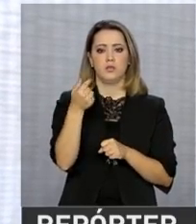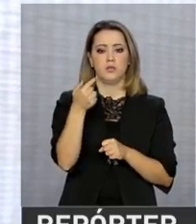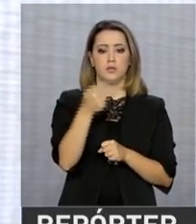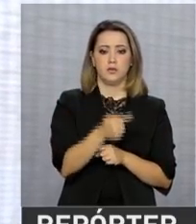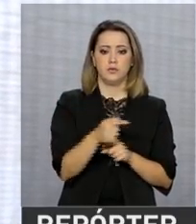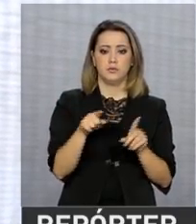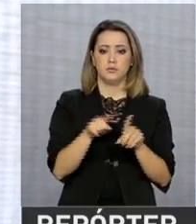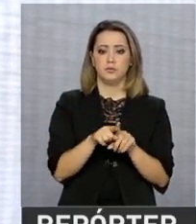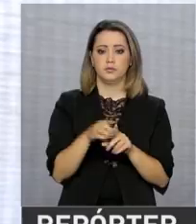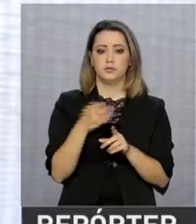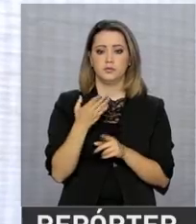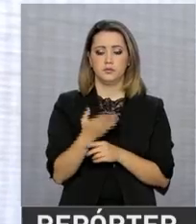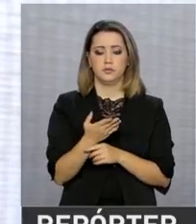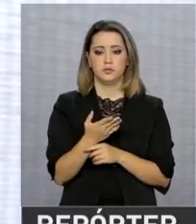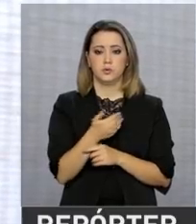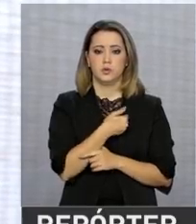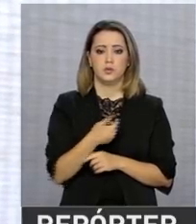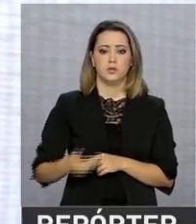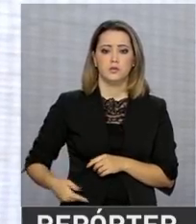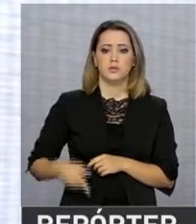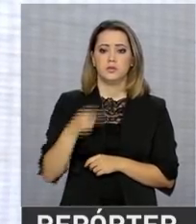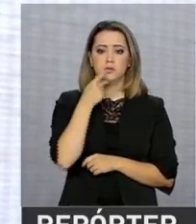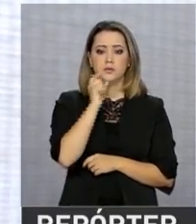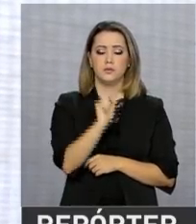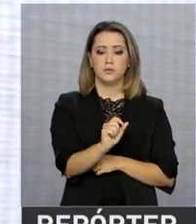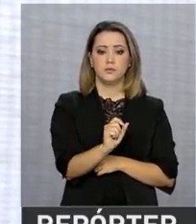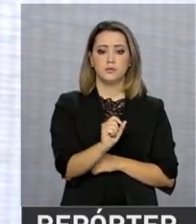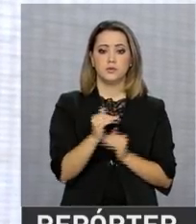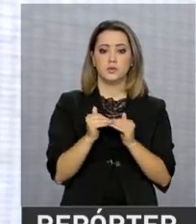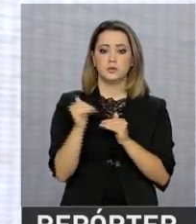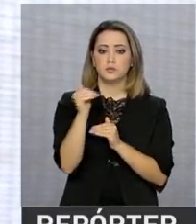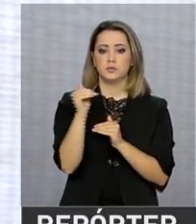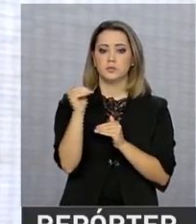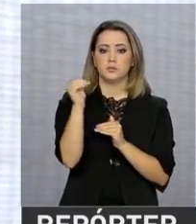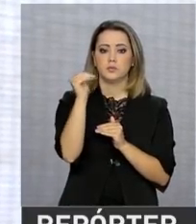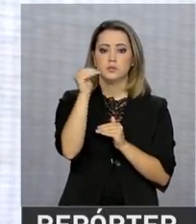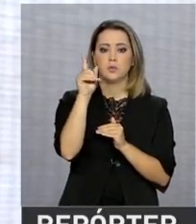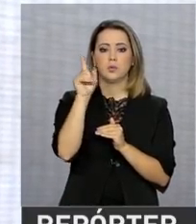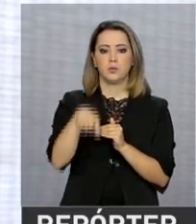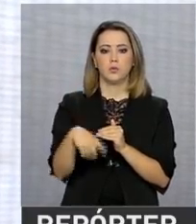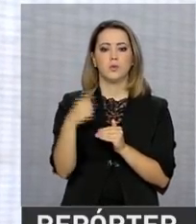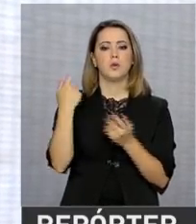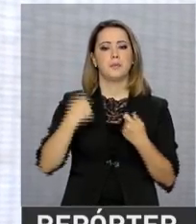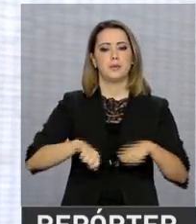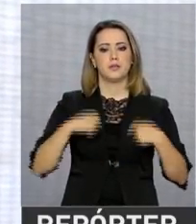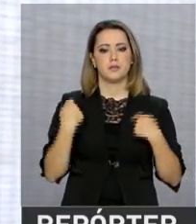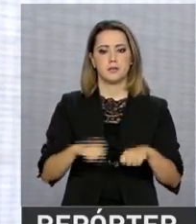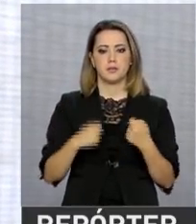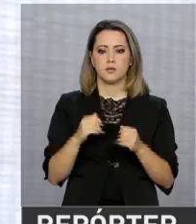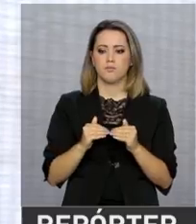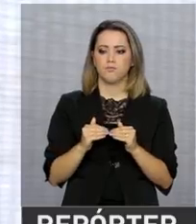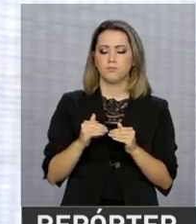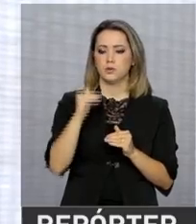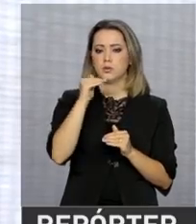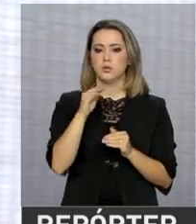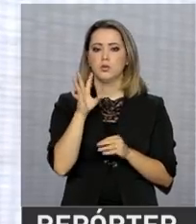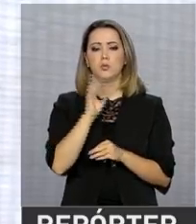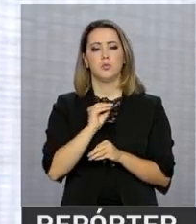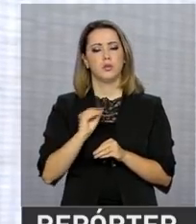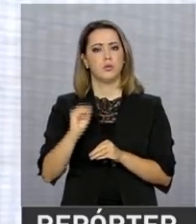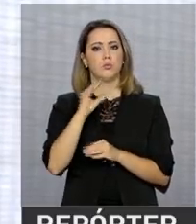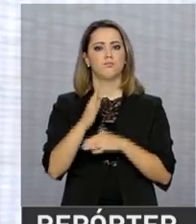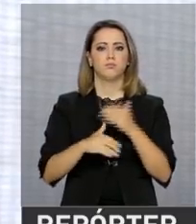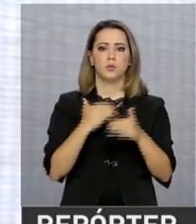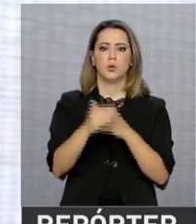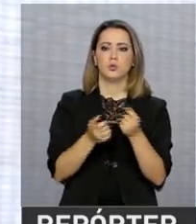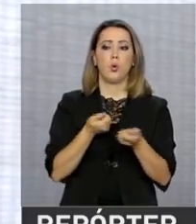2017. Segundo o governo, viu Leandro, esse aumento é absolutamente necessário paraa preservação do ajuste